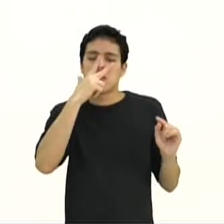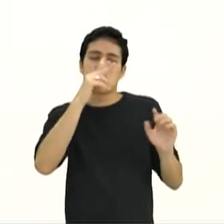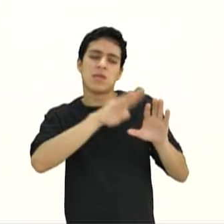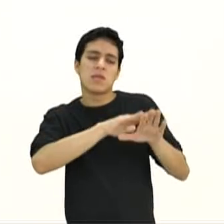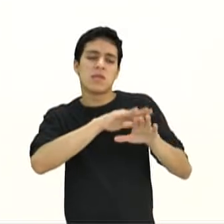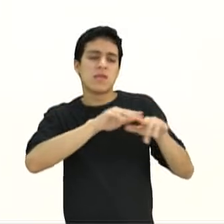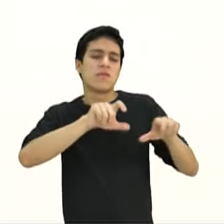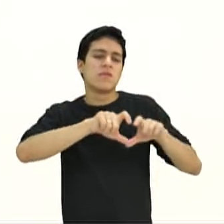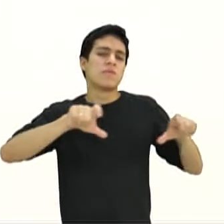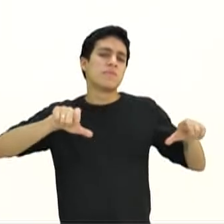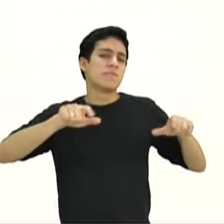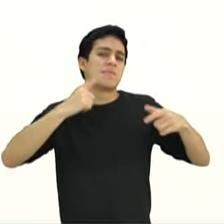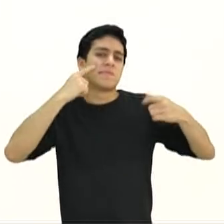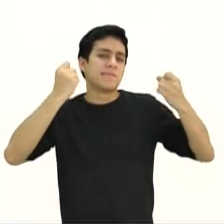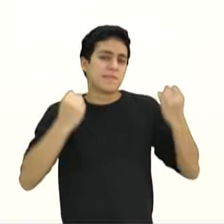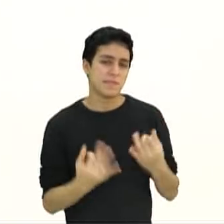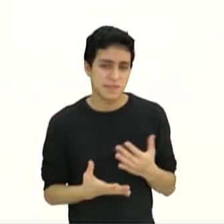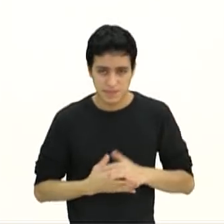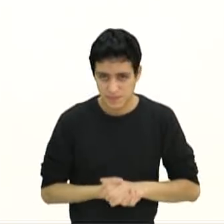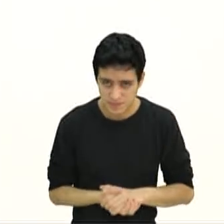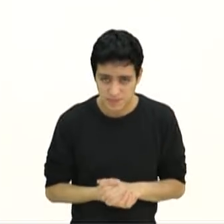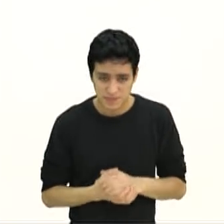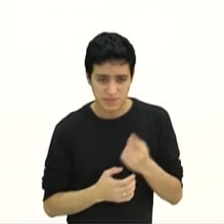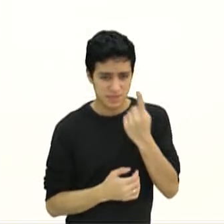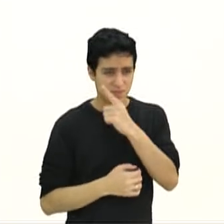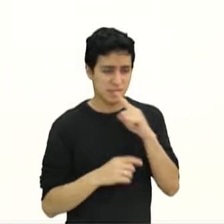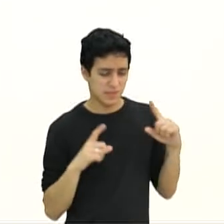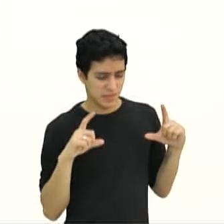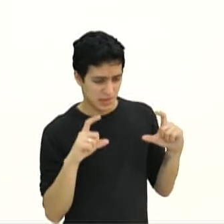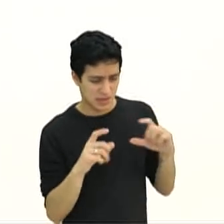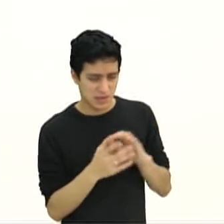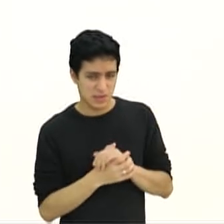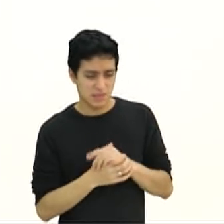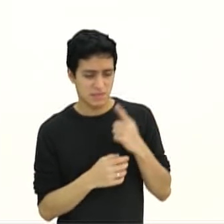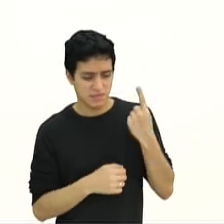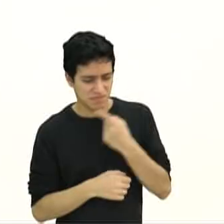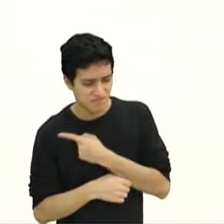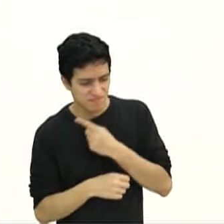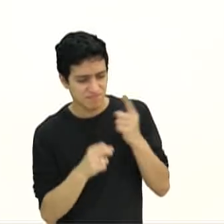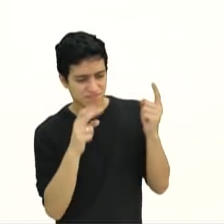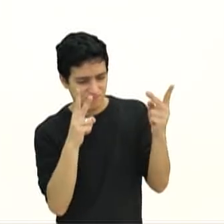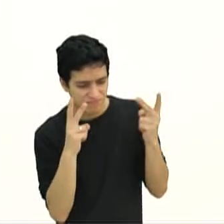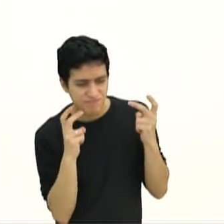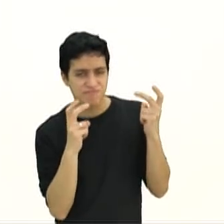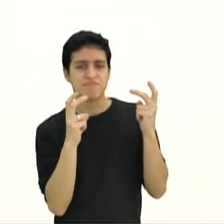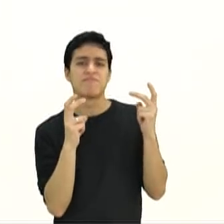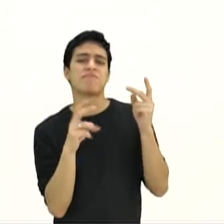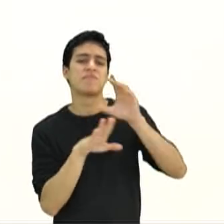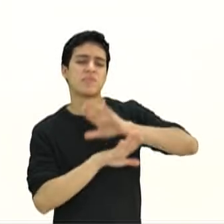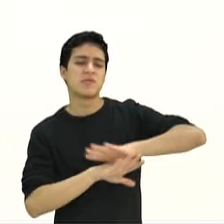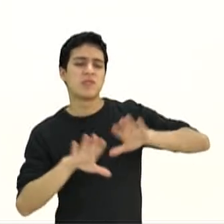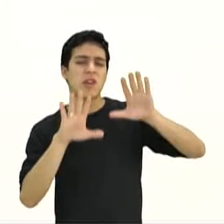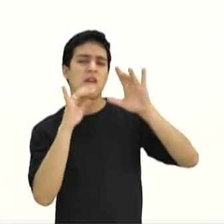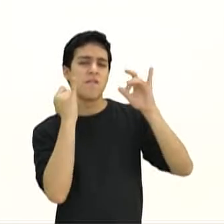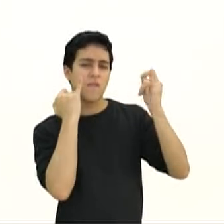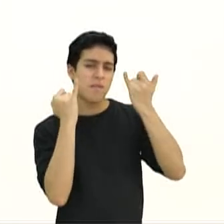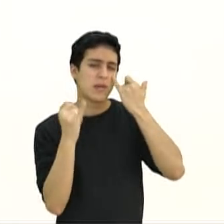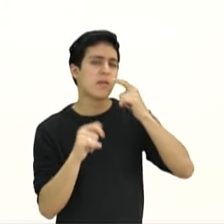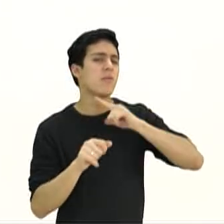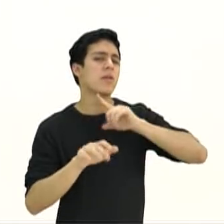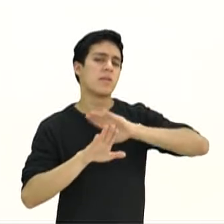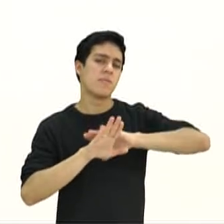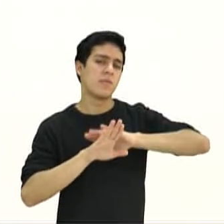do trecho destacado desse último período? O que nós podemos perceber e inferir de informação?